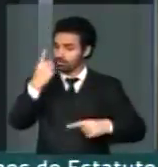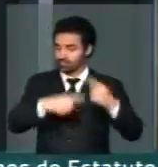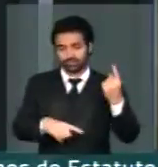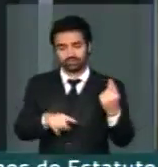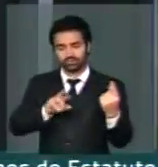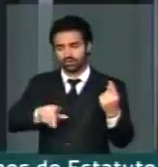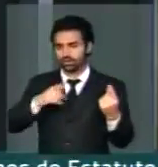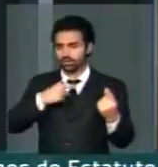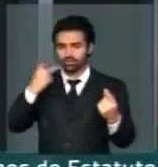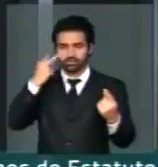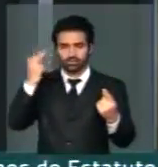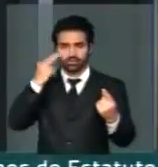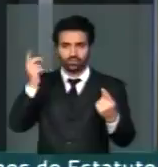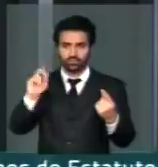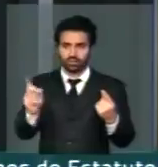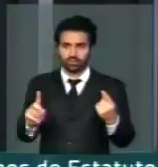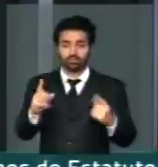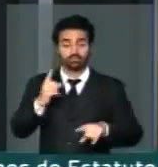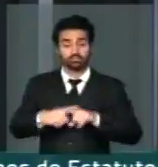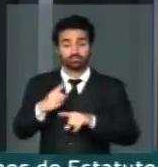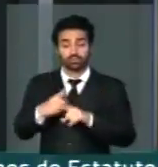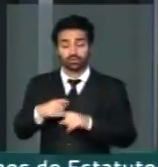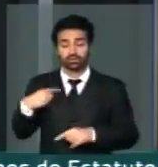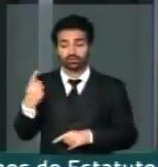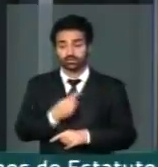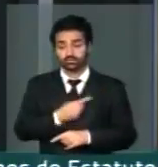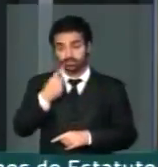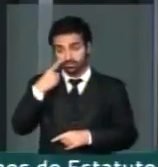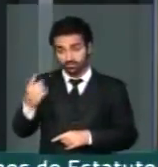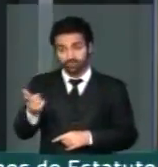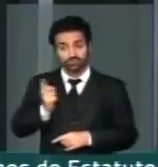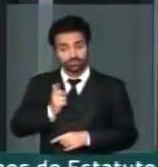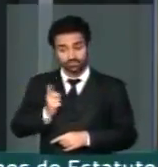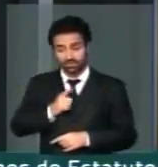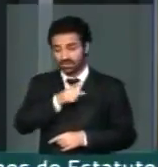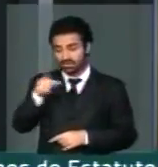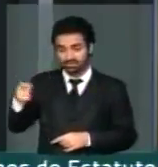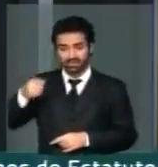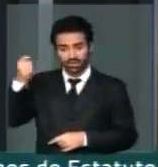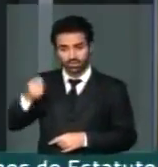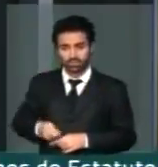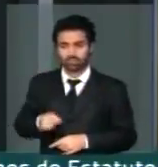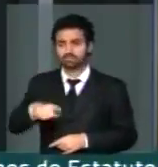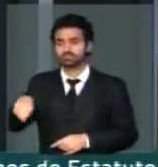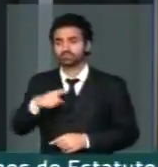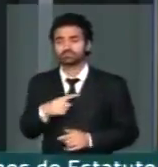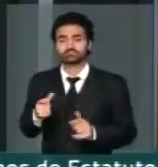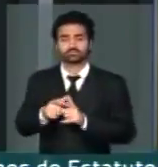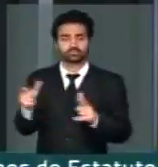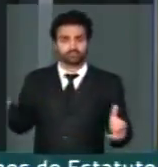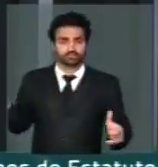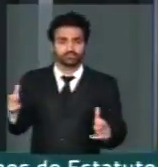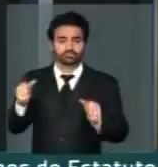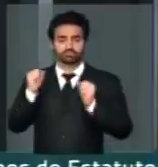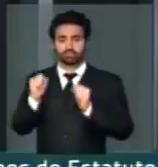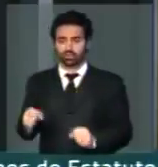é natural, porque a gente viu uma escalada autoritária de concentração de